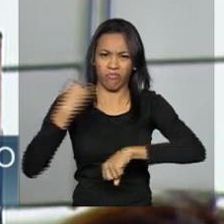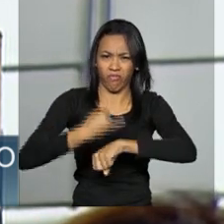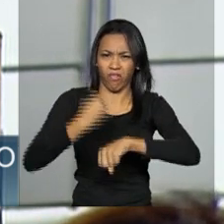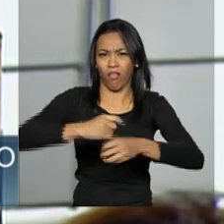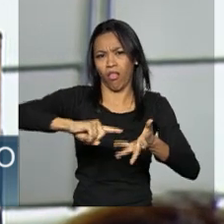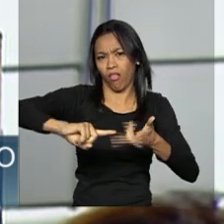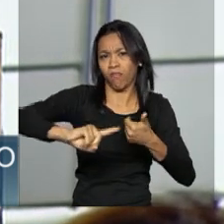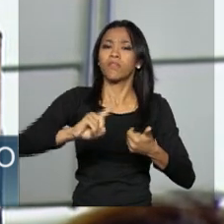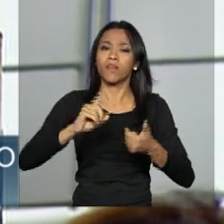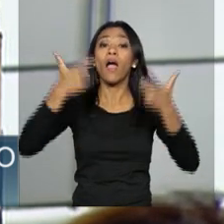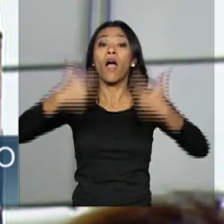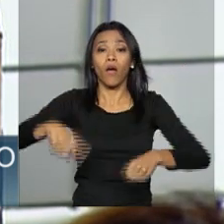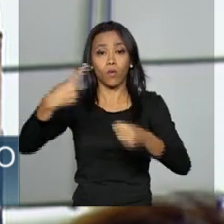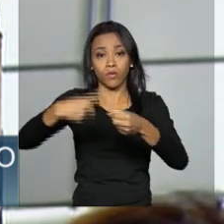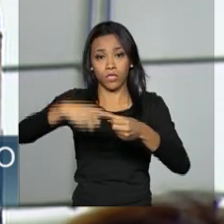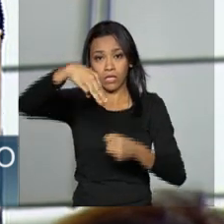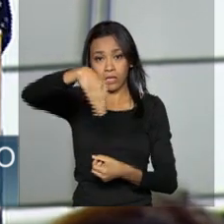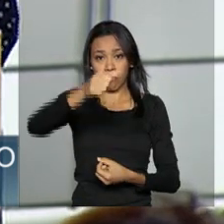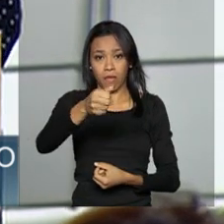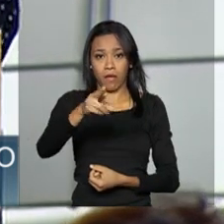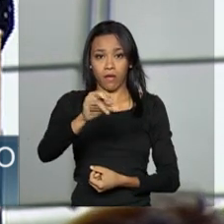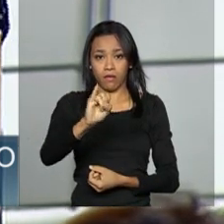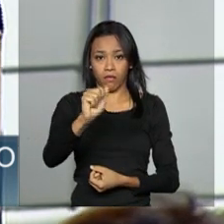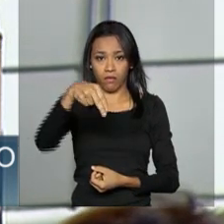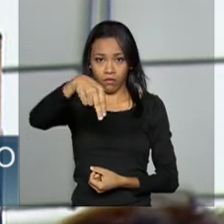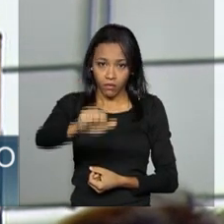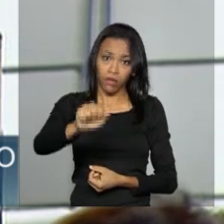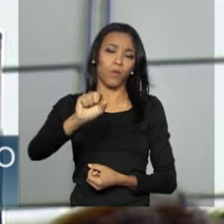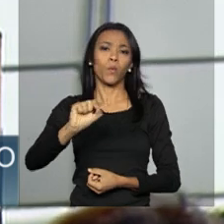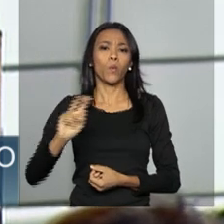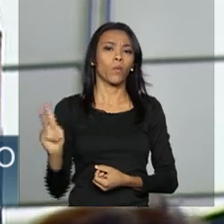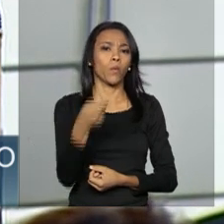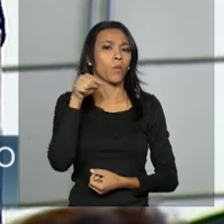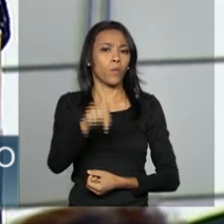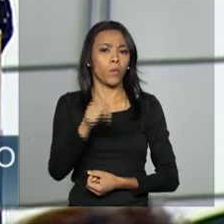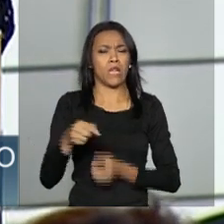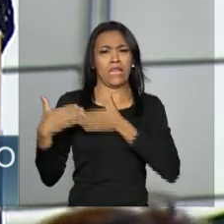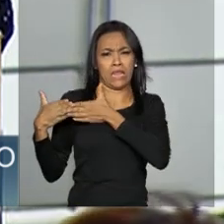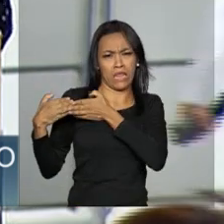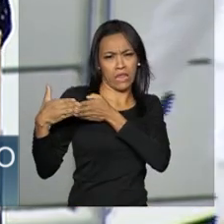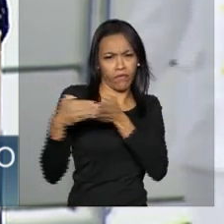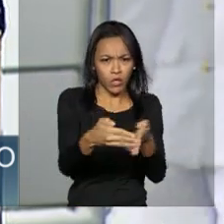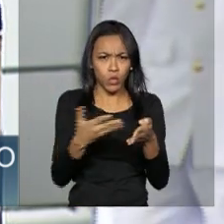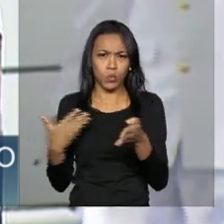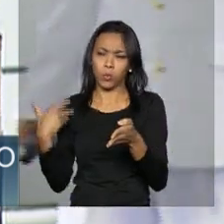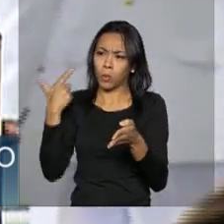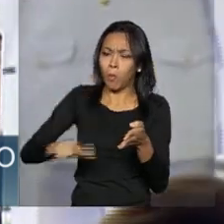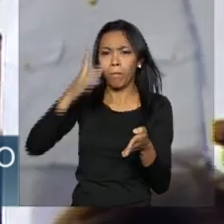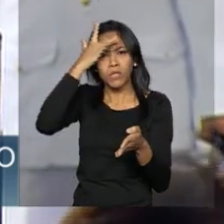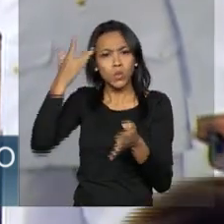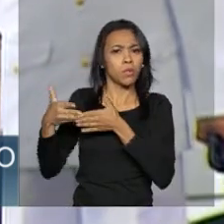em Mariana, ocasião em que foram deslocados navios, embarcações e